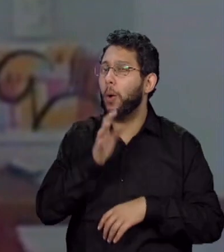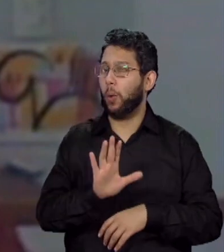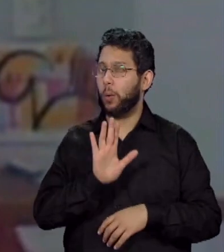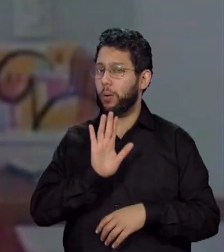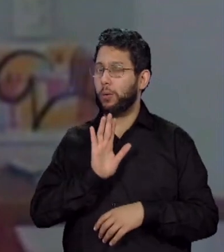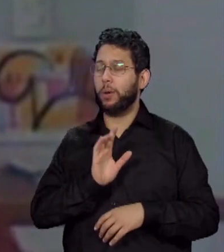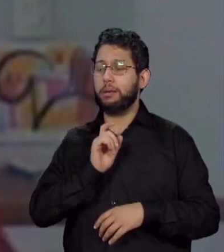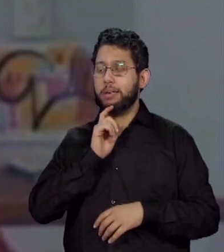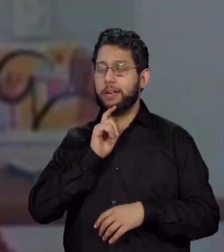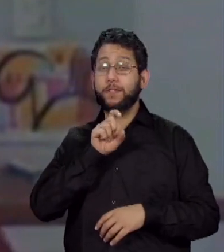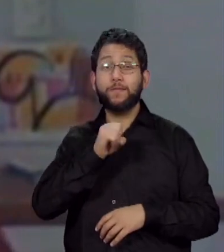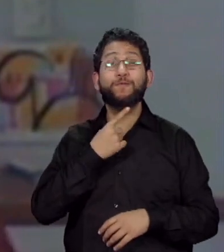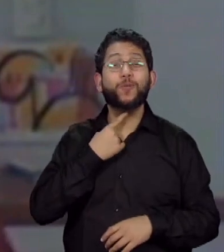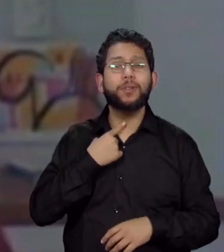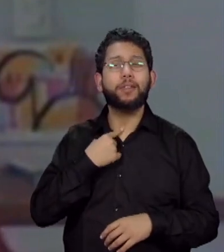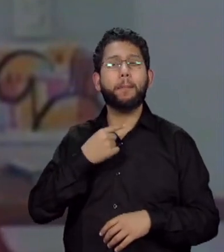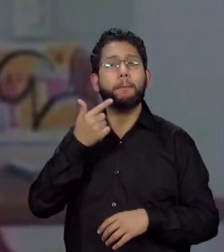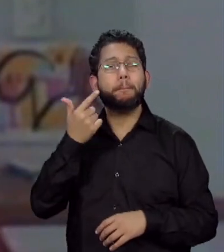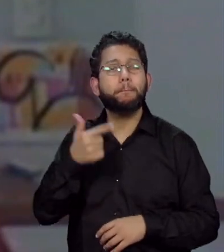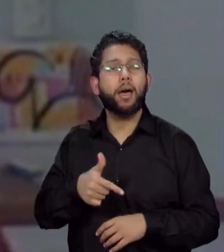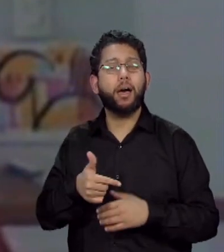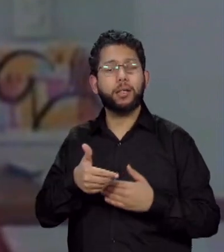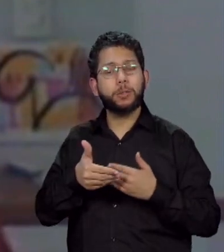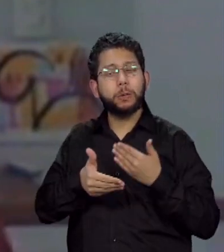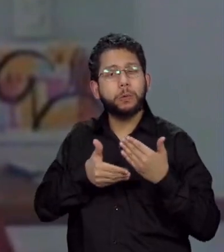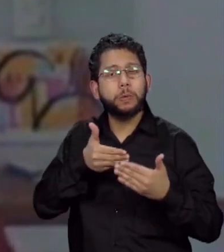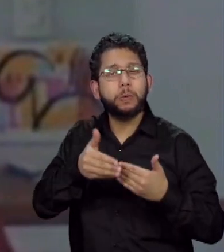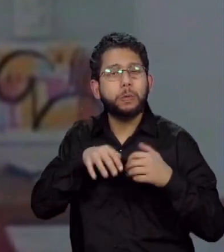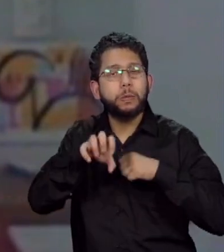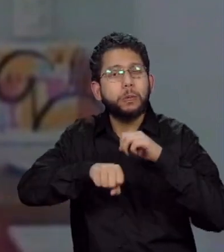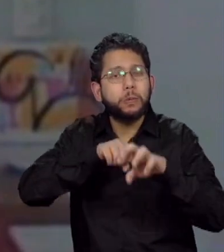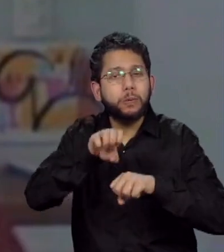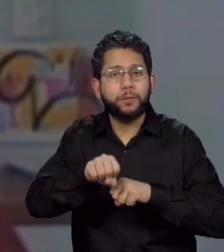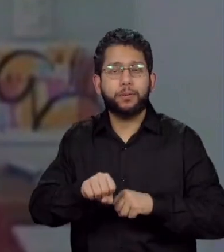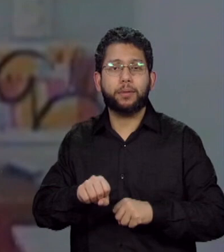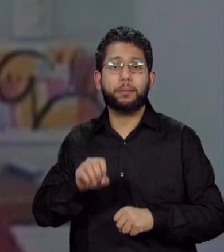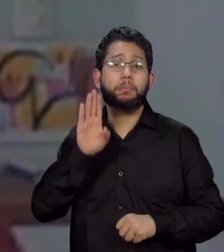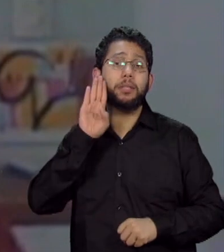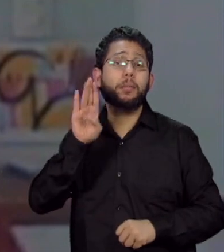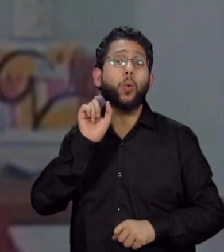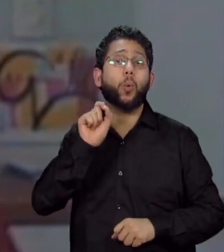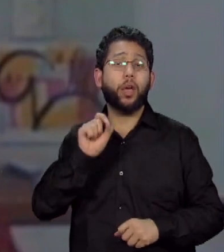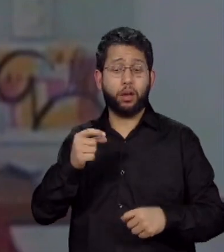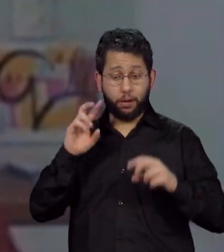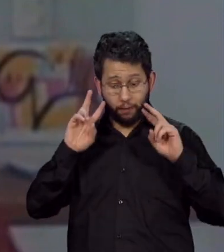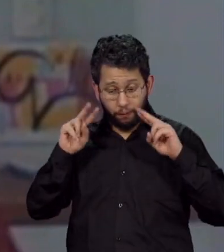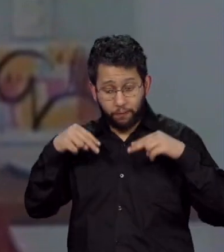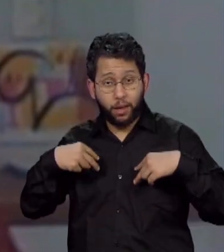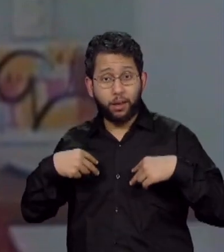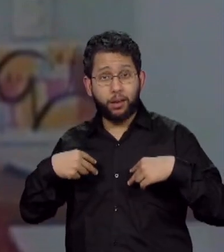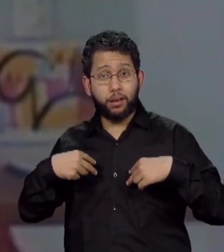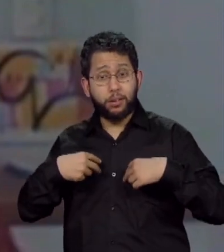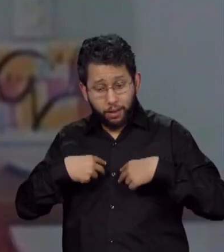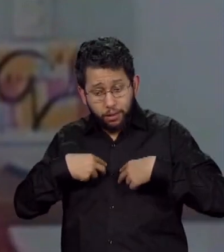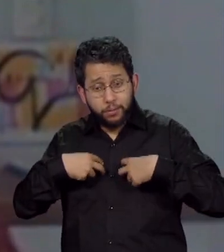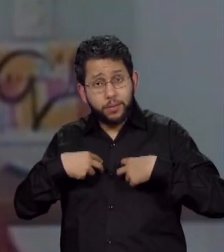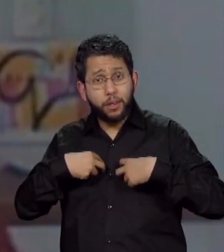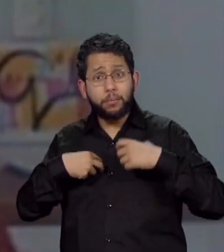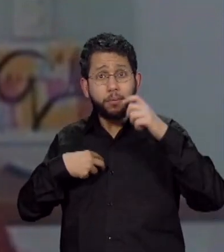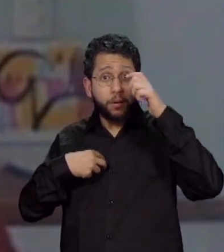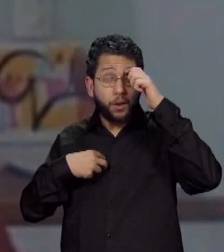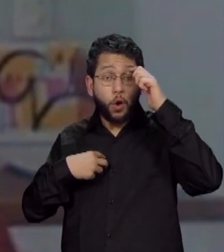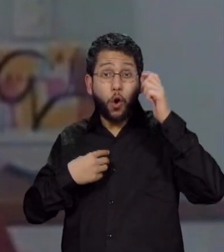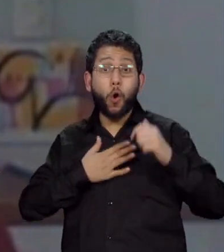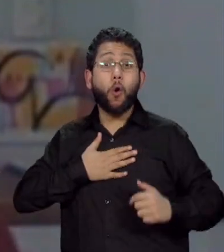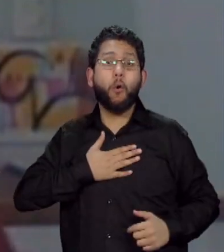quer se aproximar do universo do audiovisual, é primeiro, identifica quais são as obras que